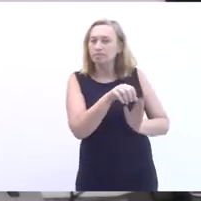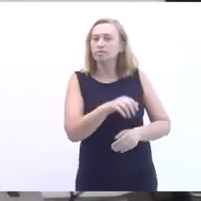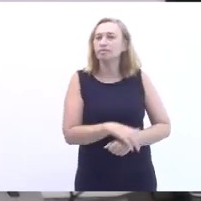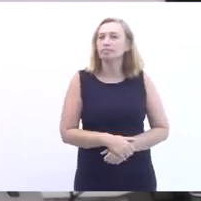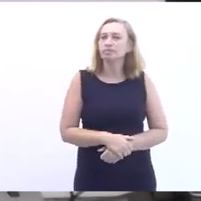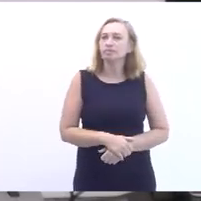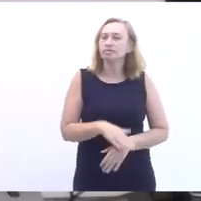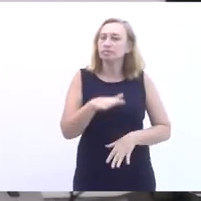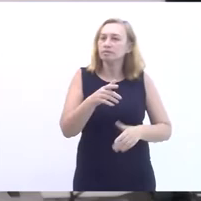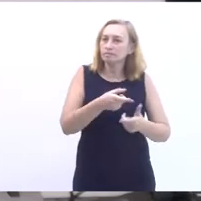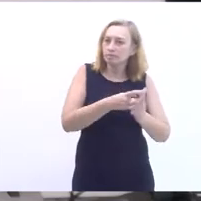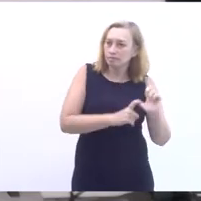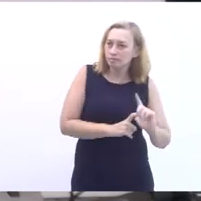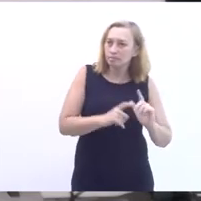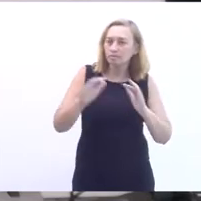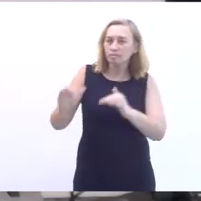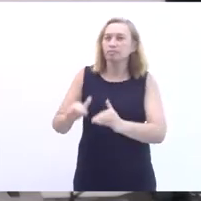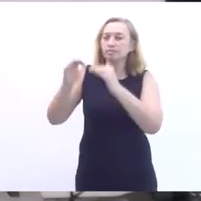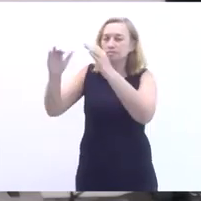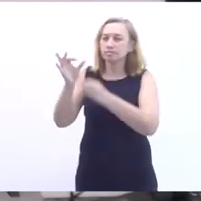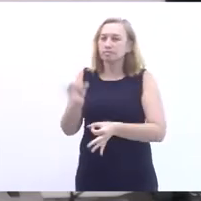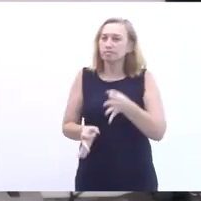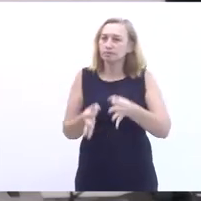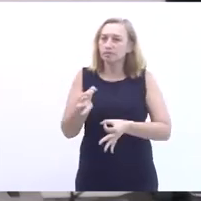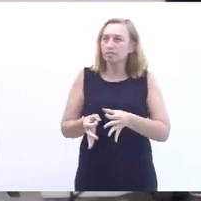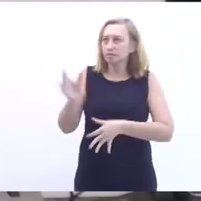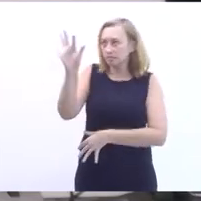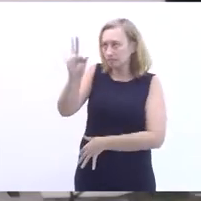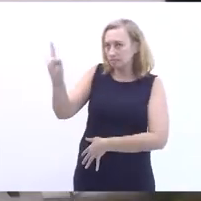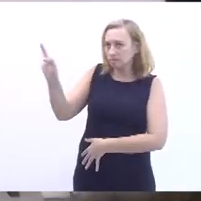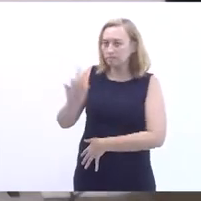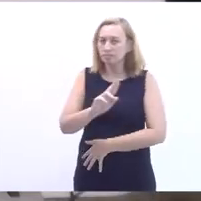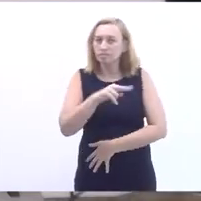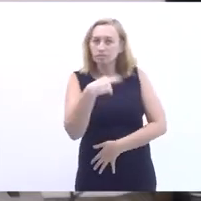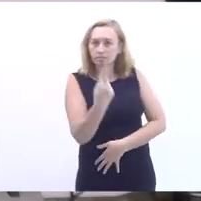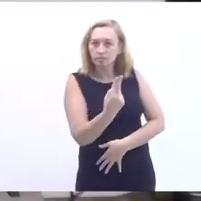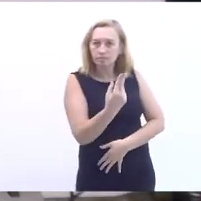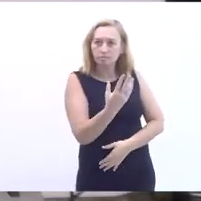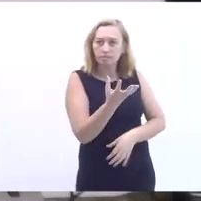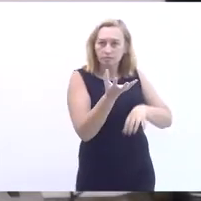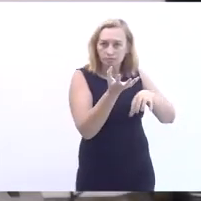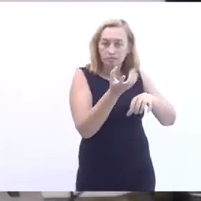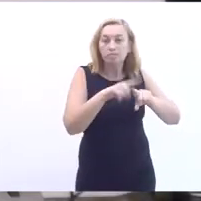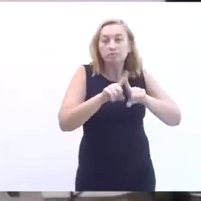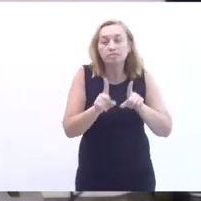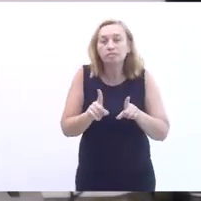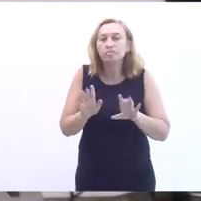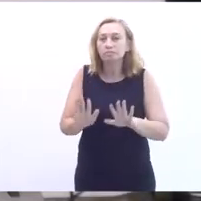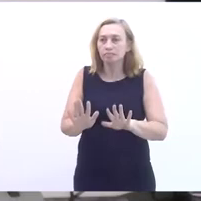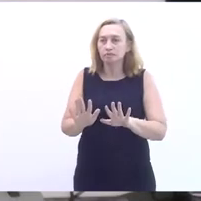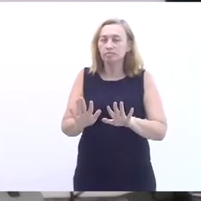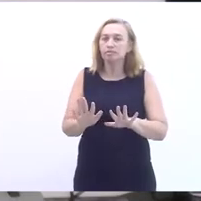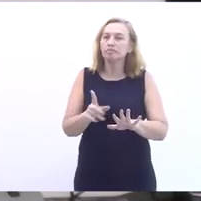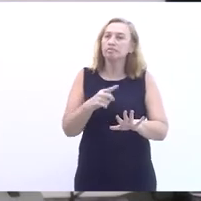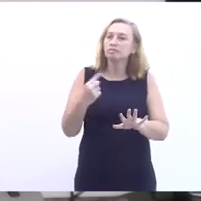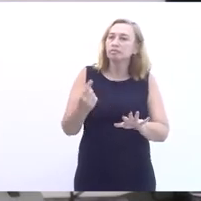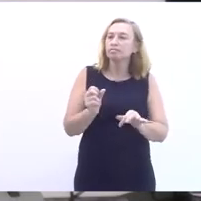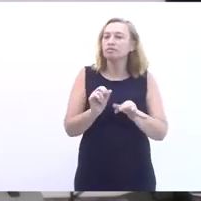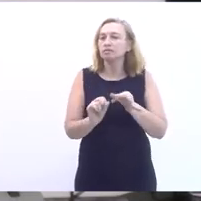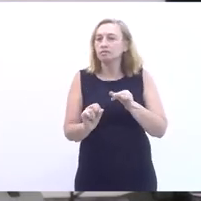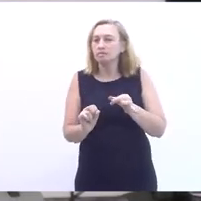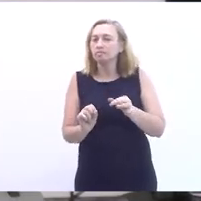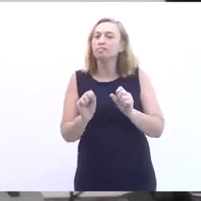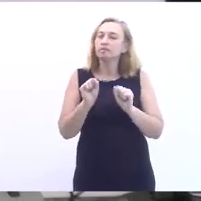Ela depende ou do Supremo Tribunal Federal ou do Congresso mas enquanto isso a gente vai fazendo